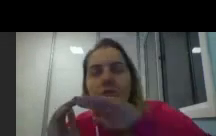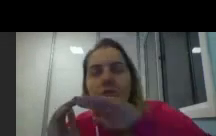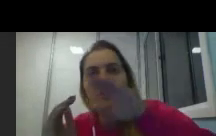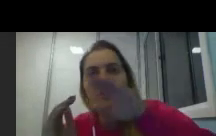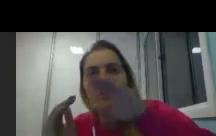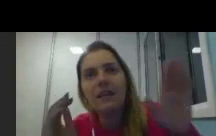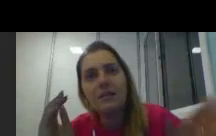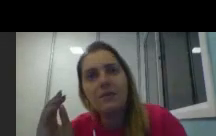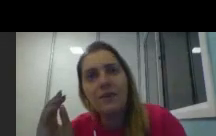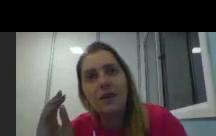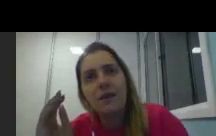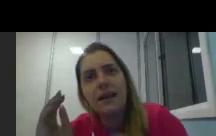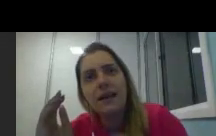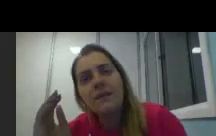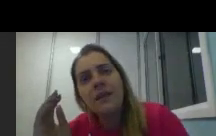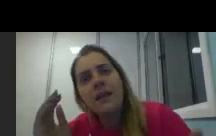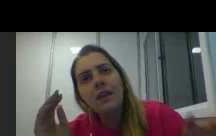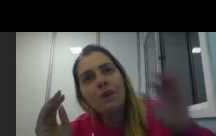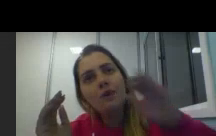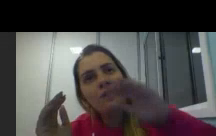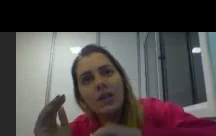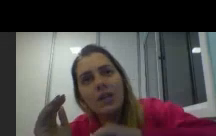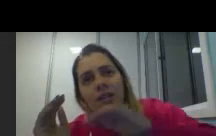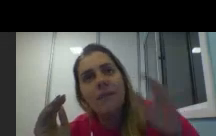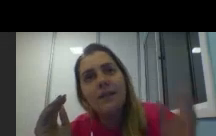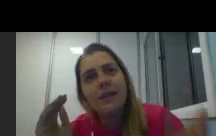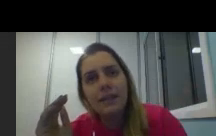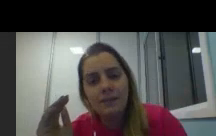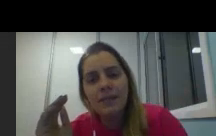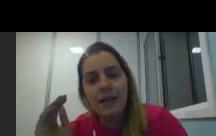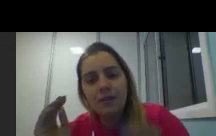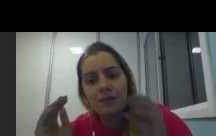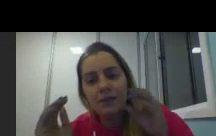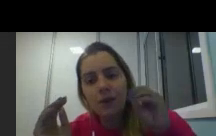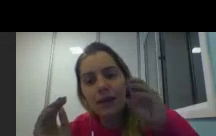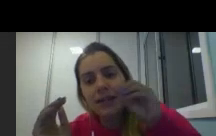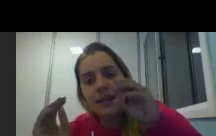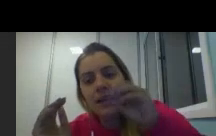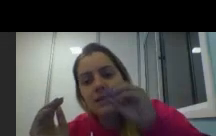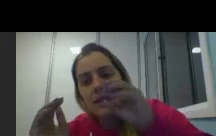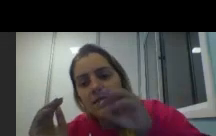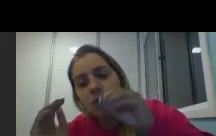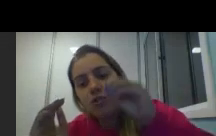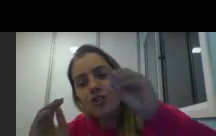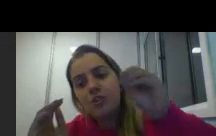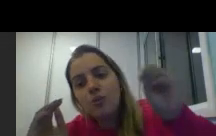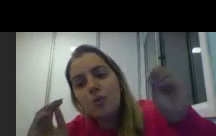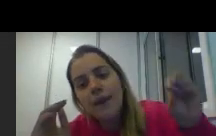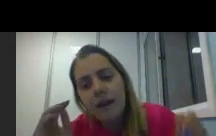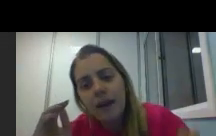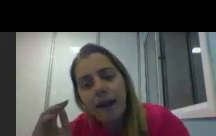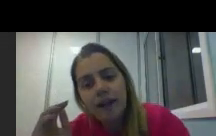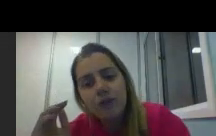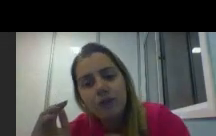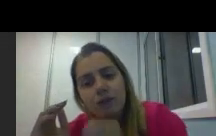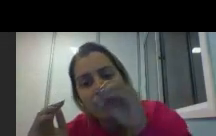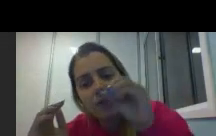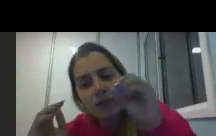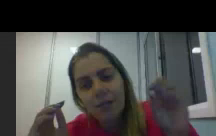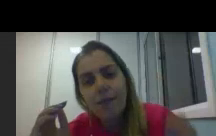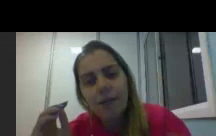célula, nós temos proteínas que ficam ali envolvidas na nossa membrana, certo? Que ficam ali, elas constituem